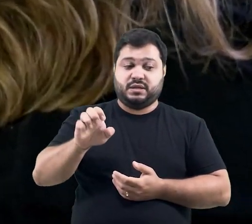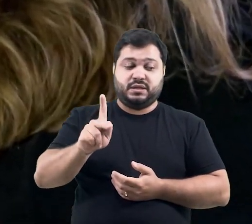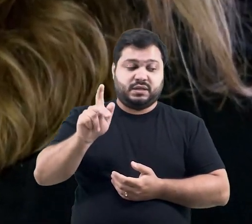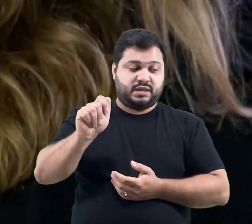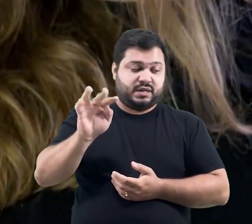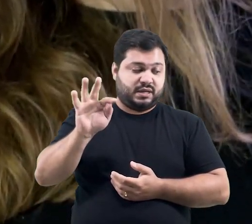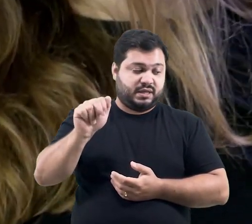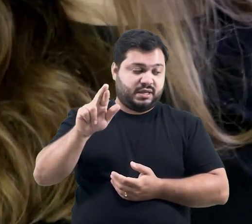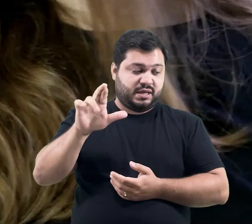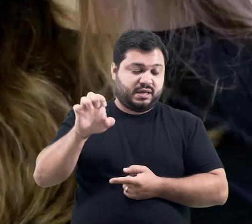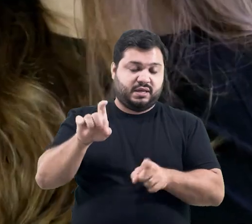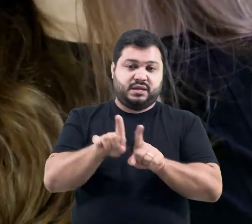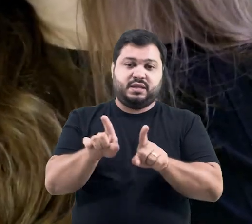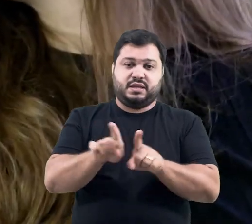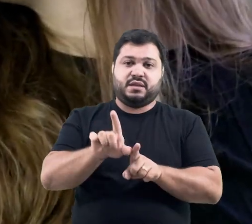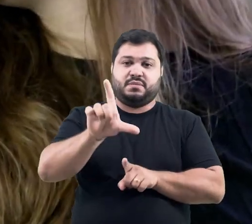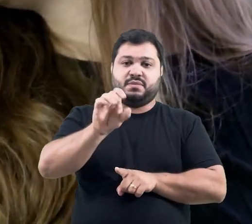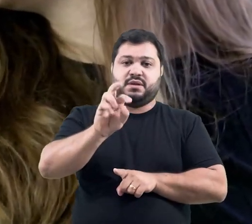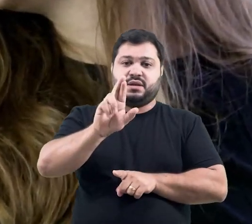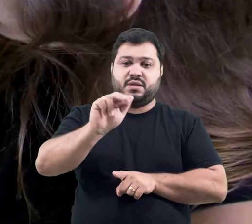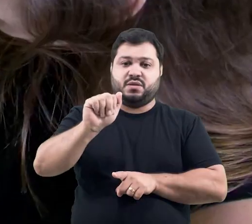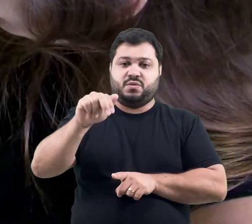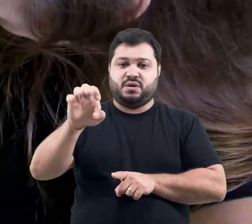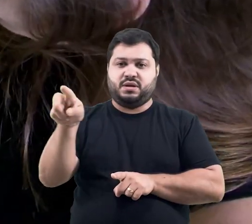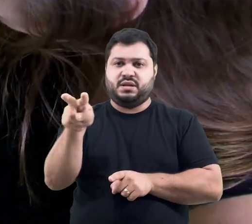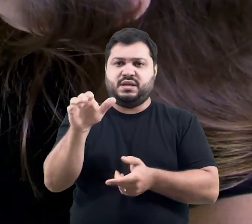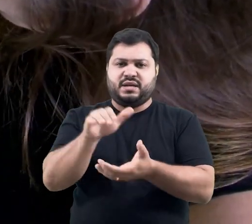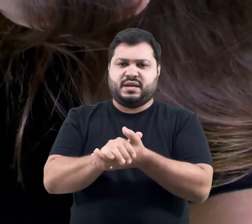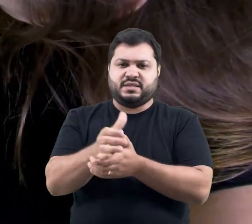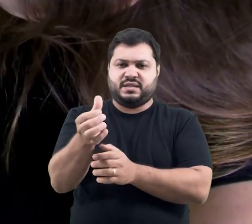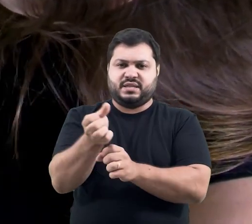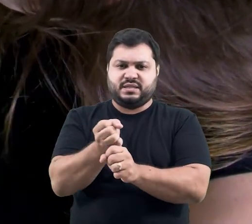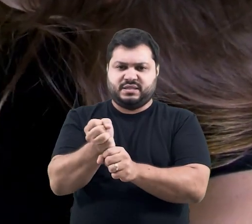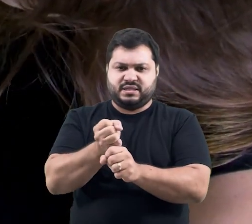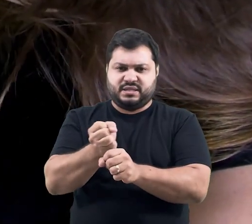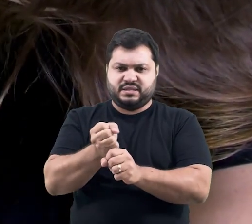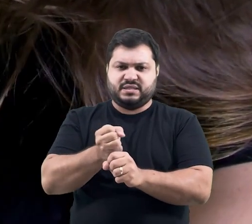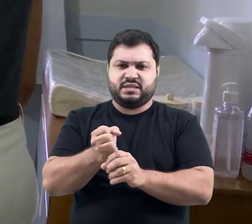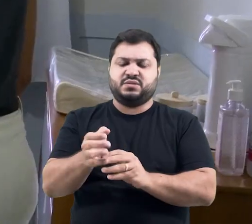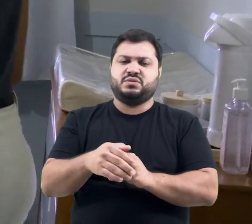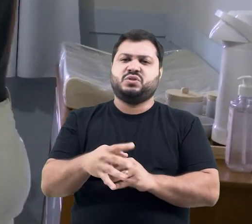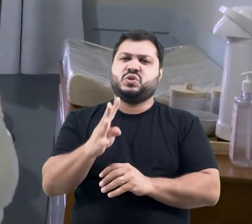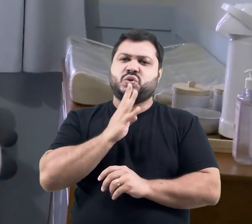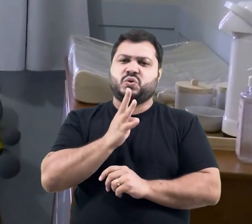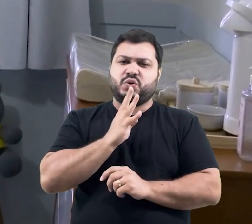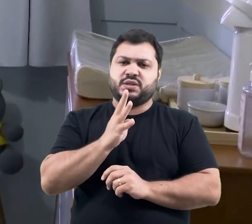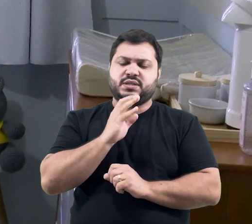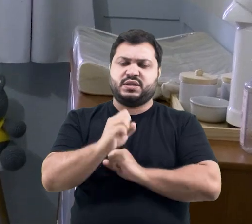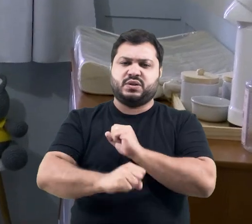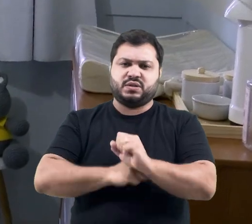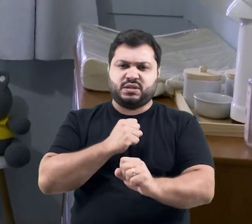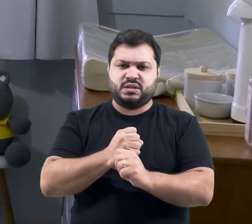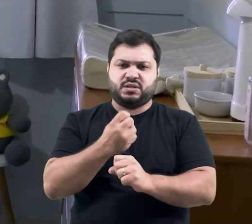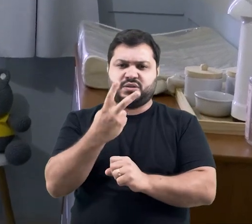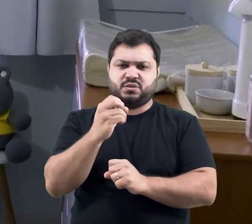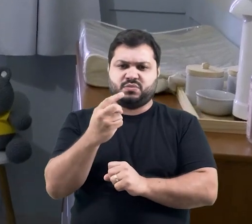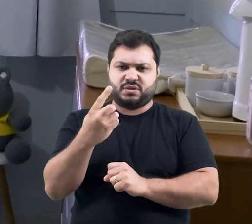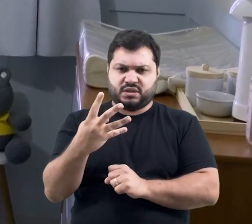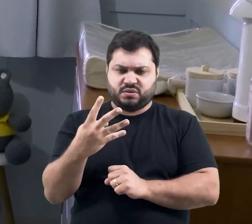Anne Catarine e Lohane dos Santos são casadas há 6 anos. Elas se conheceram